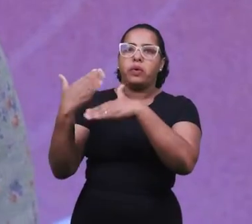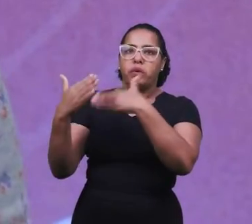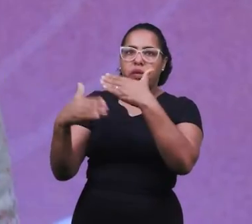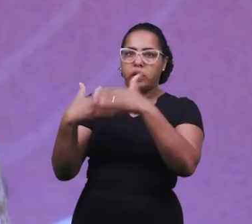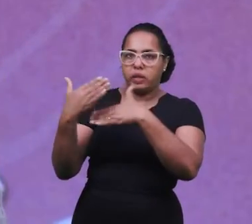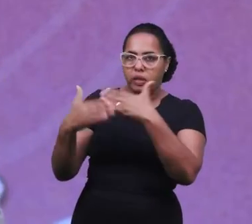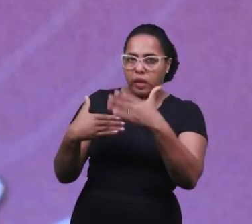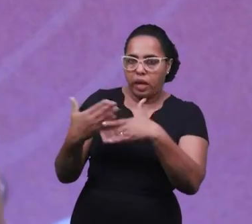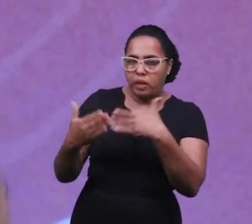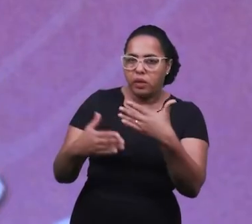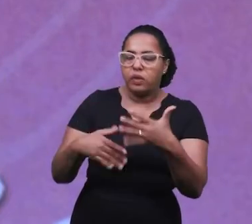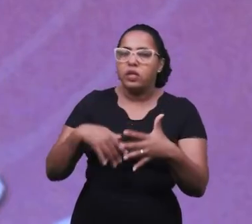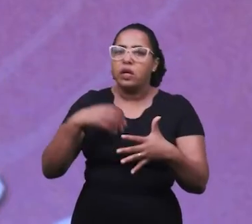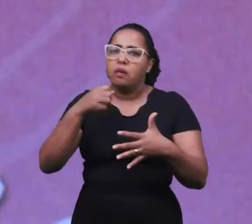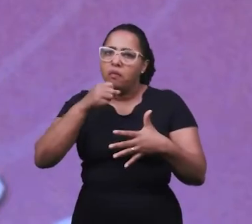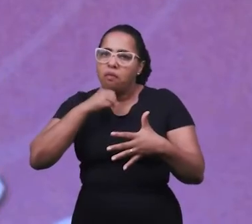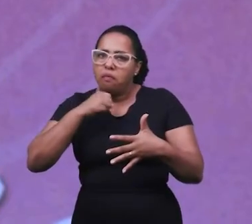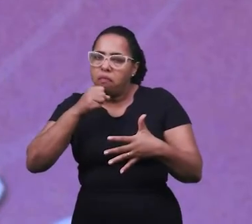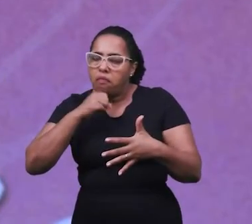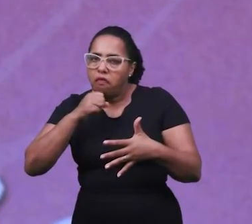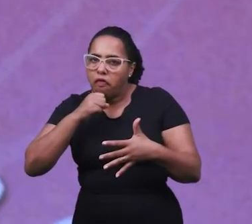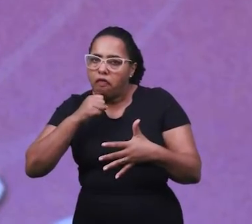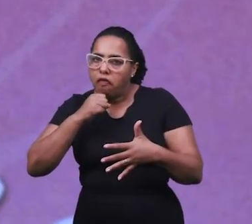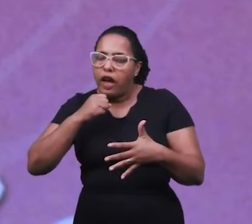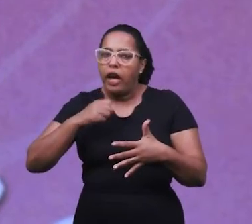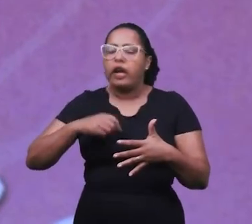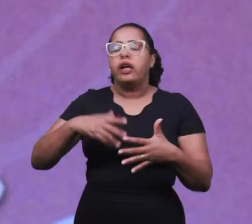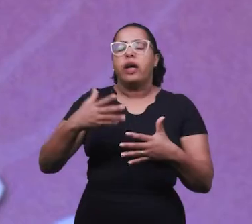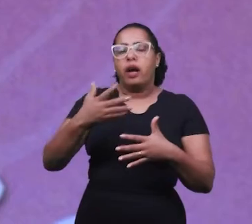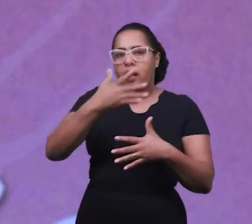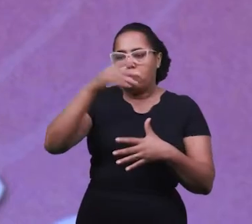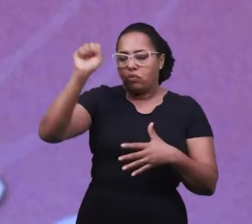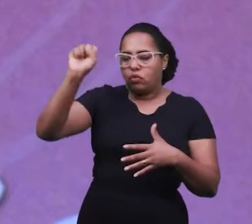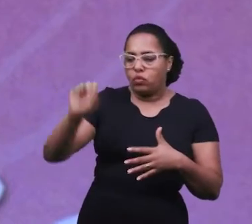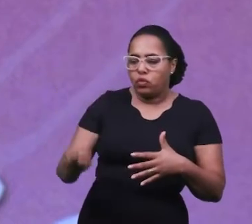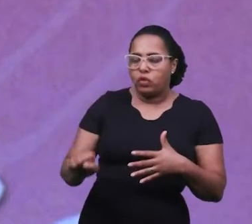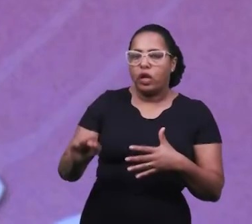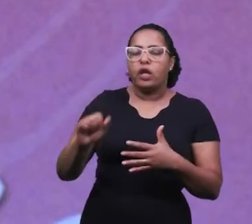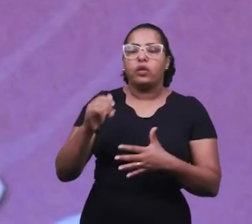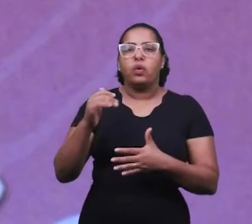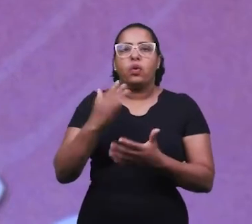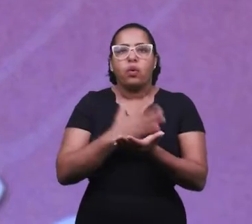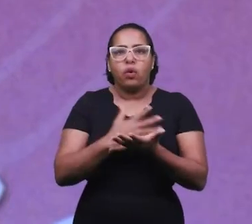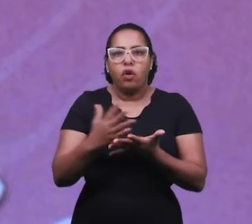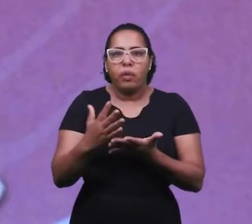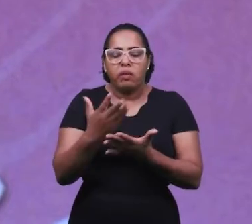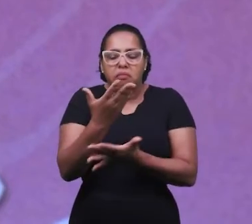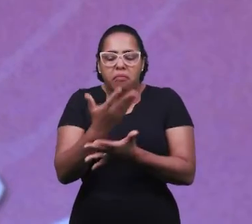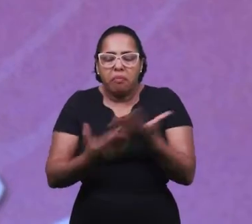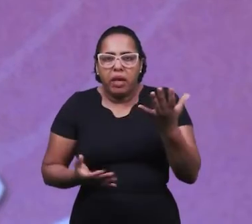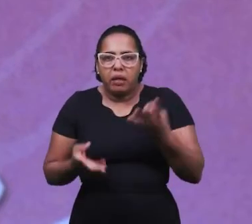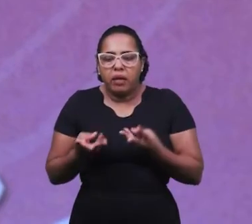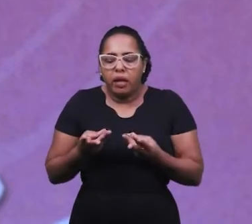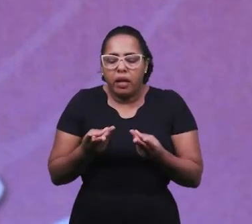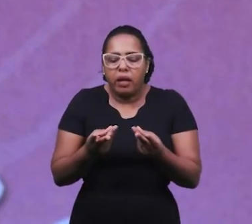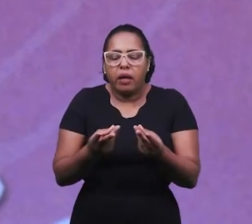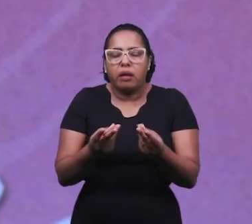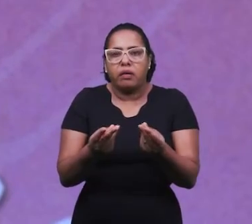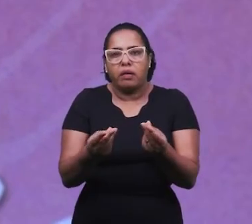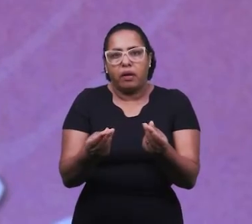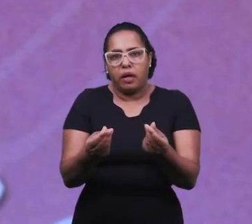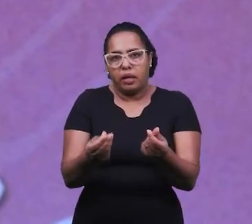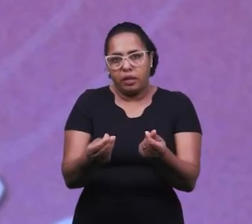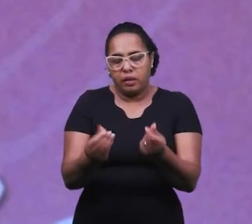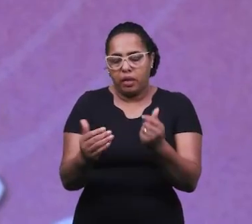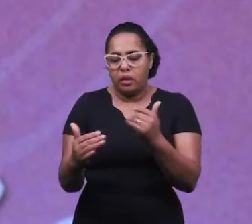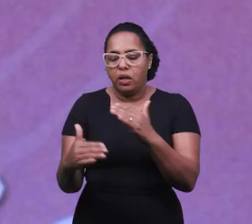de envelhecimento, onde o indivíduo começa talvez a perder qualidade